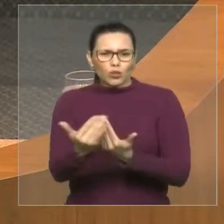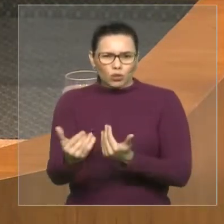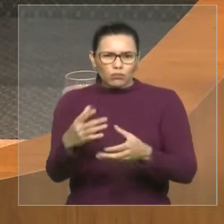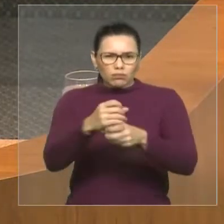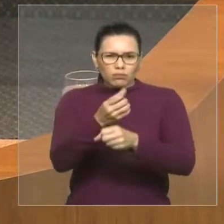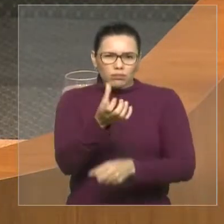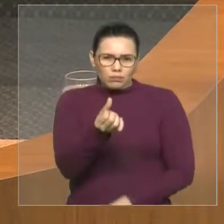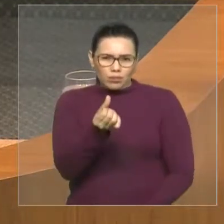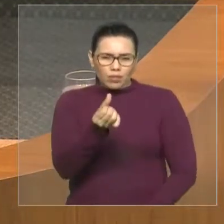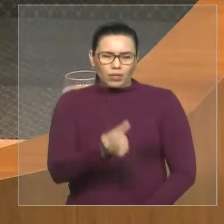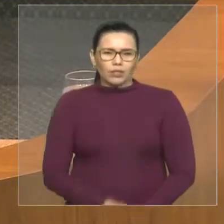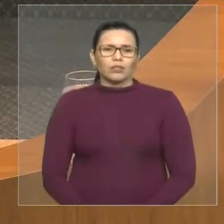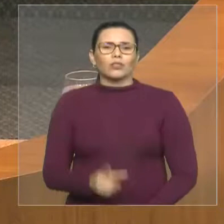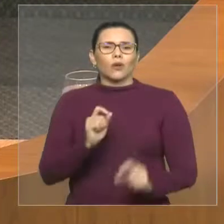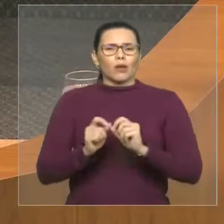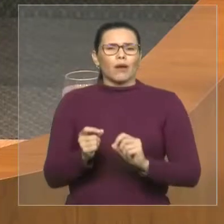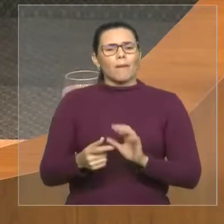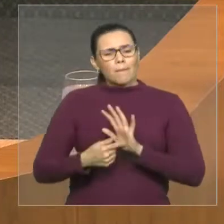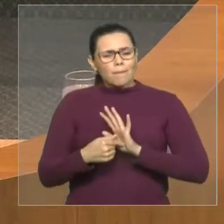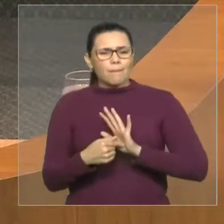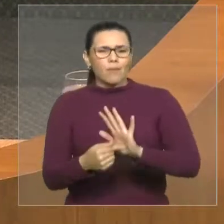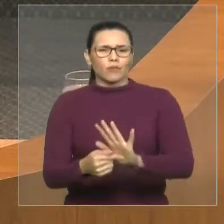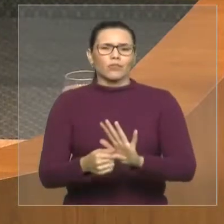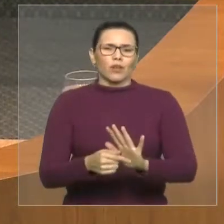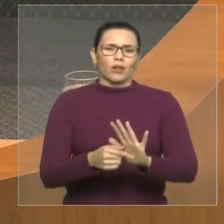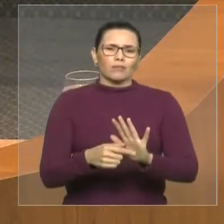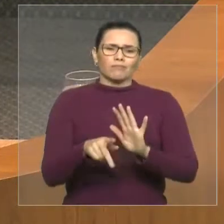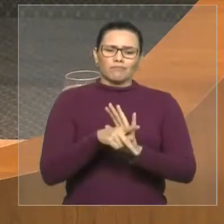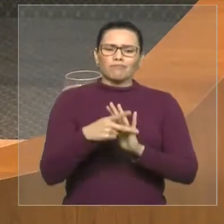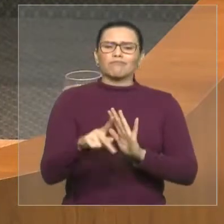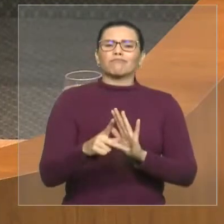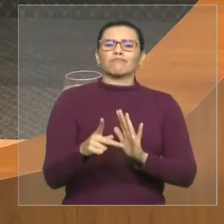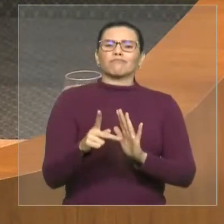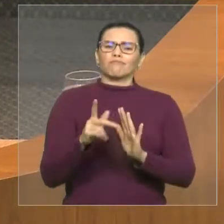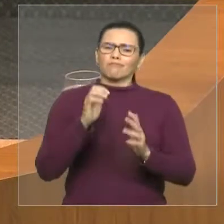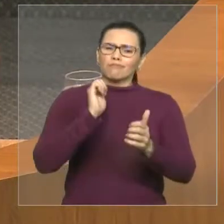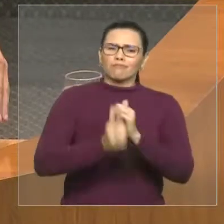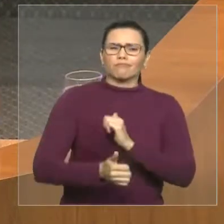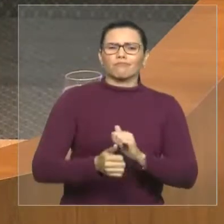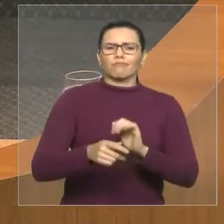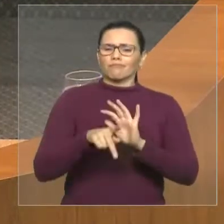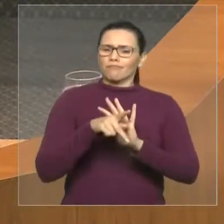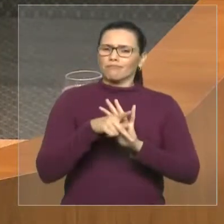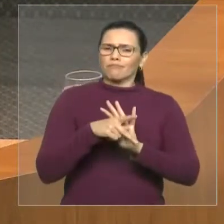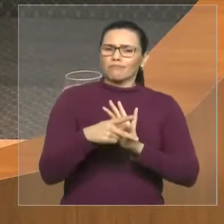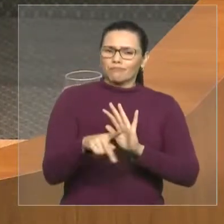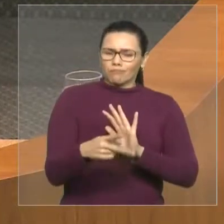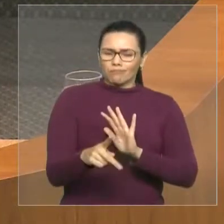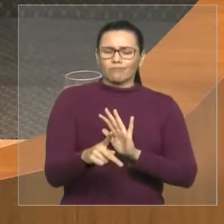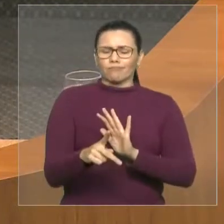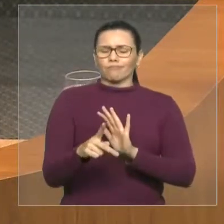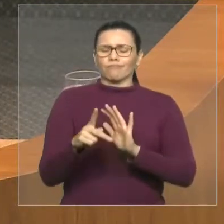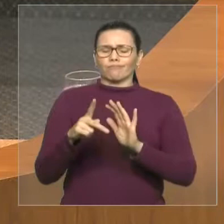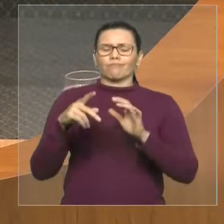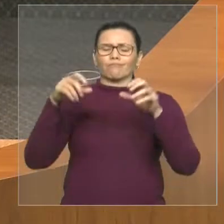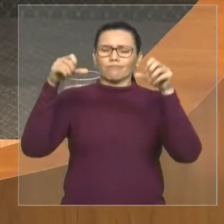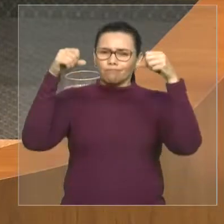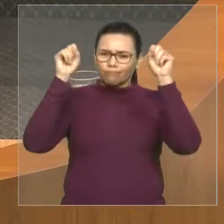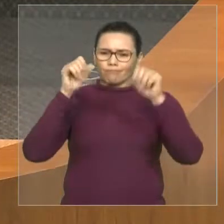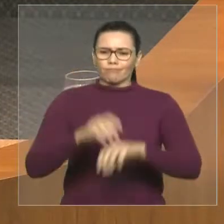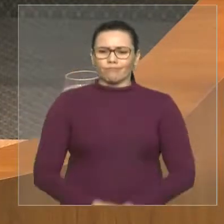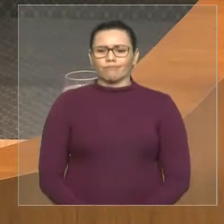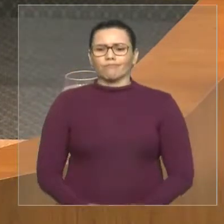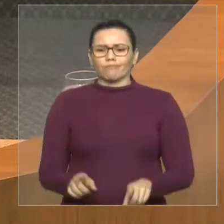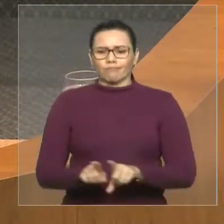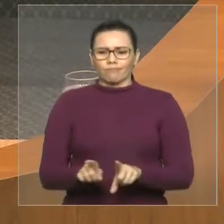prova. Parabenizo também o secretário de Esporte do município, Rômio Amin, que hoje participou da sessão solene representando o prefeito de